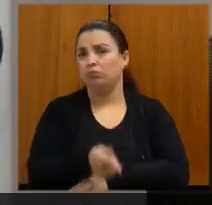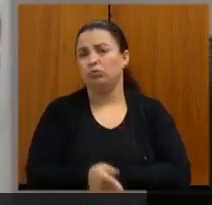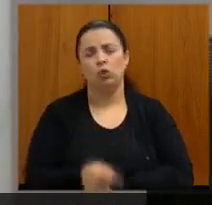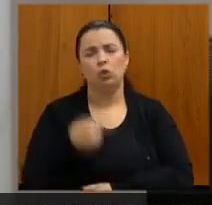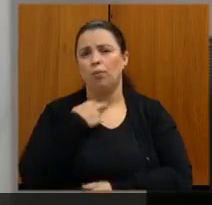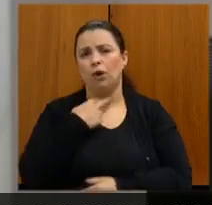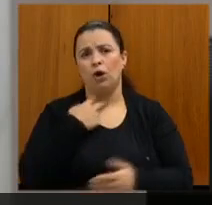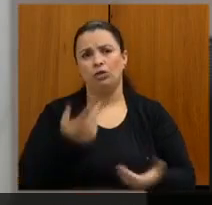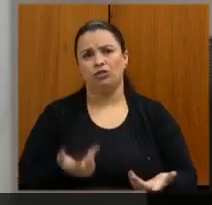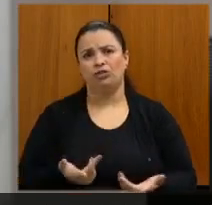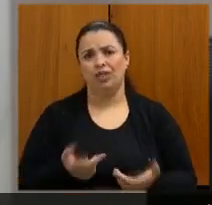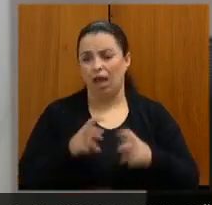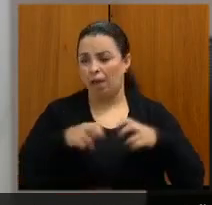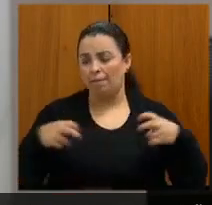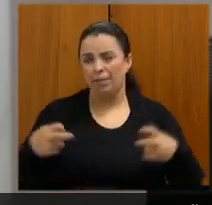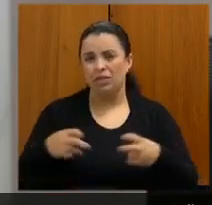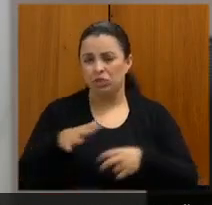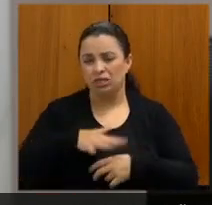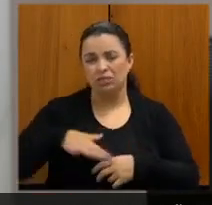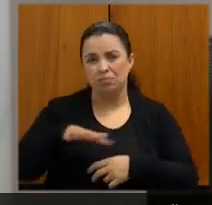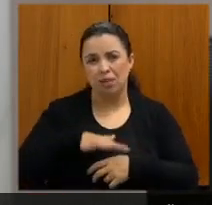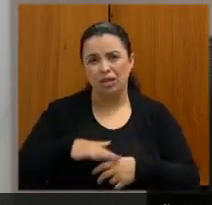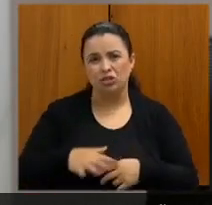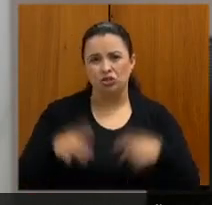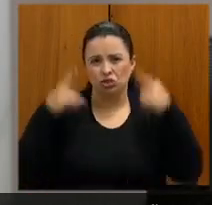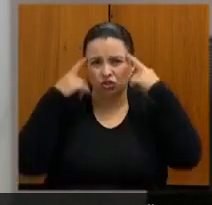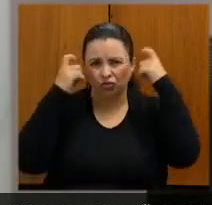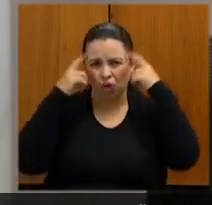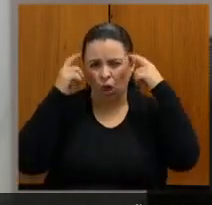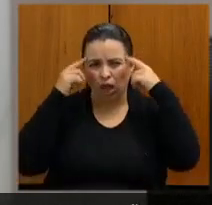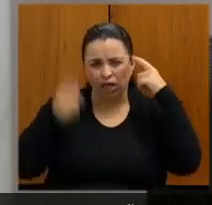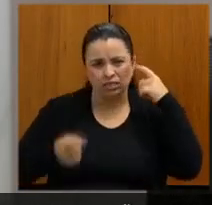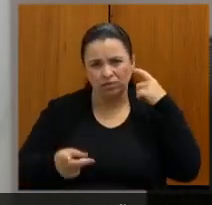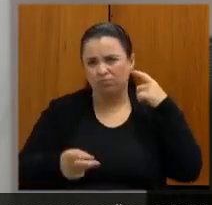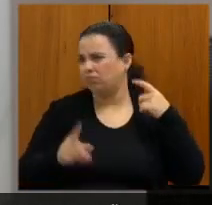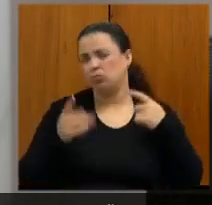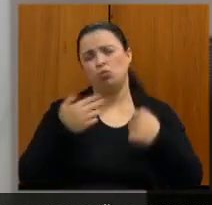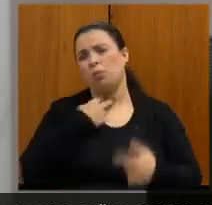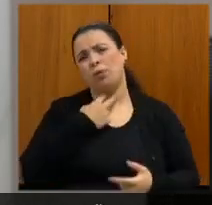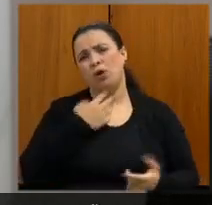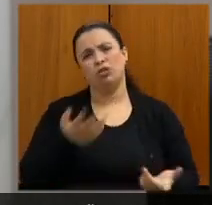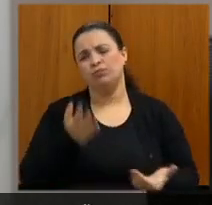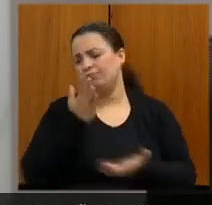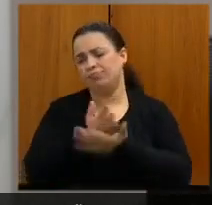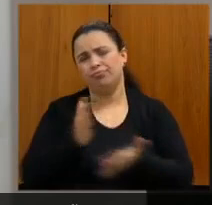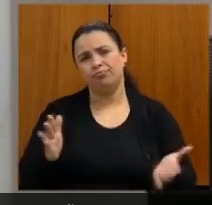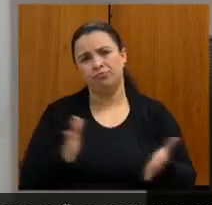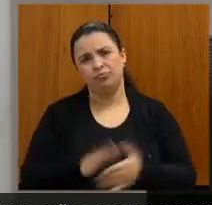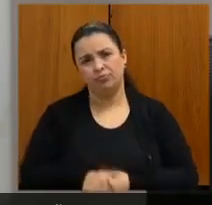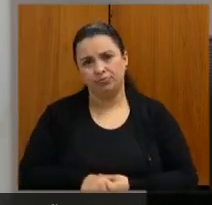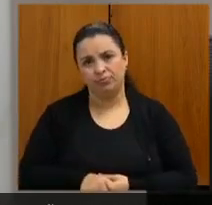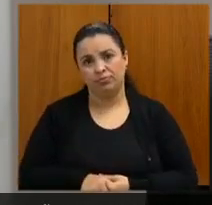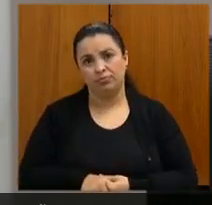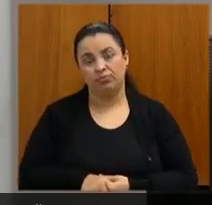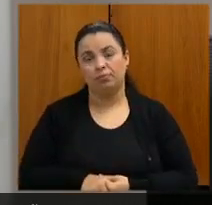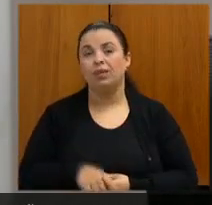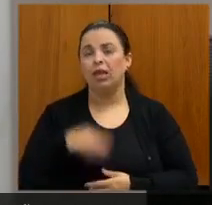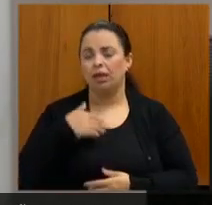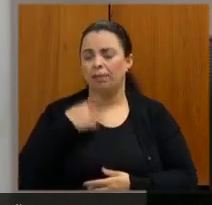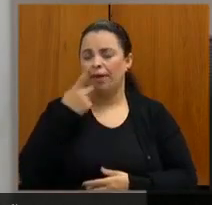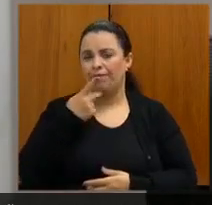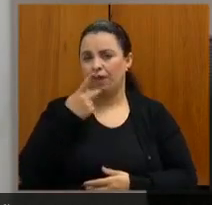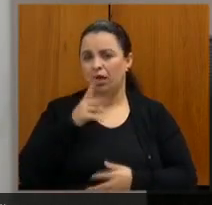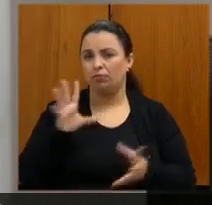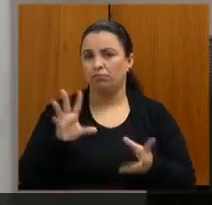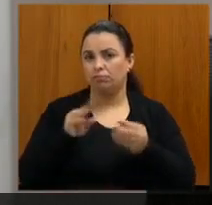um espaço de perpetuação de violências e aqui só para finalizar mesmo Deputado eu Manifesto